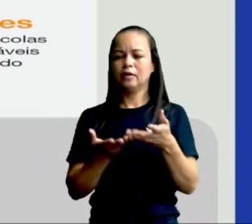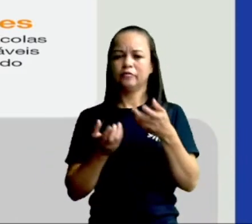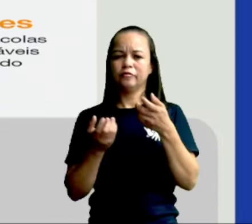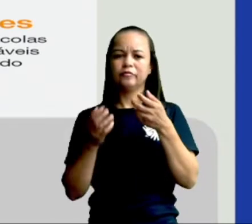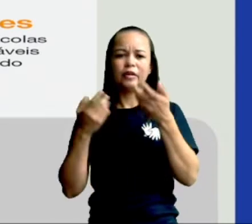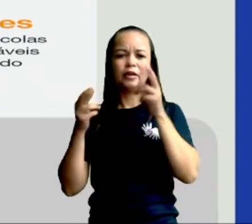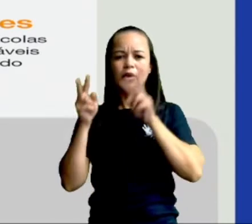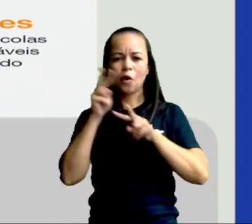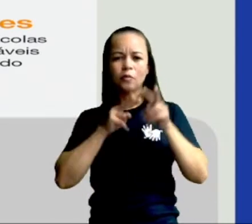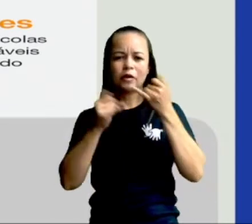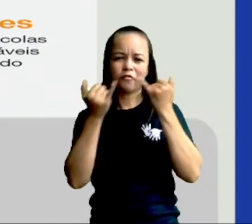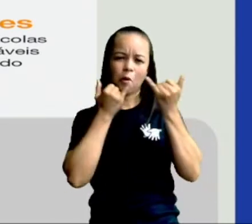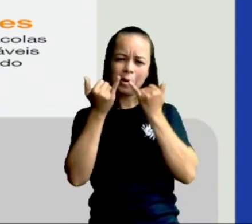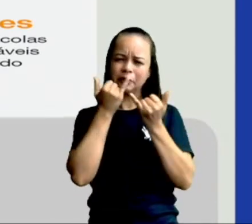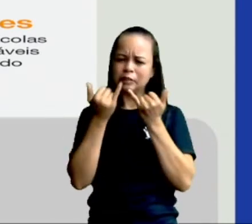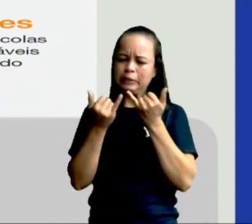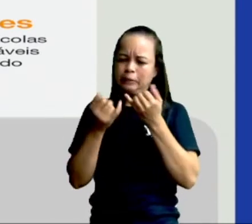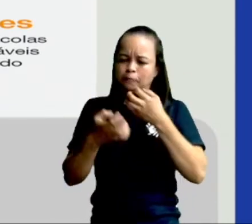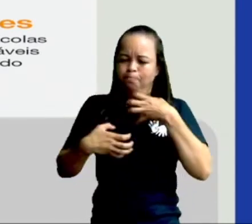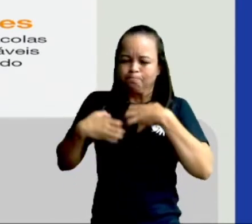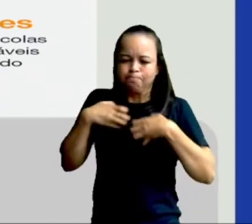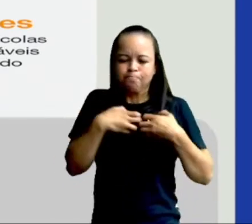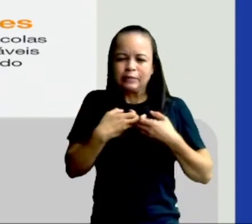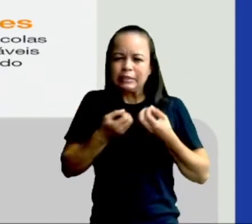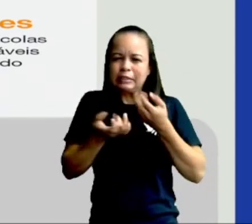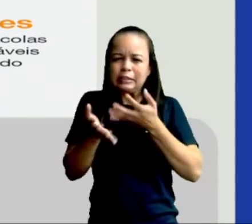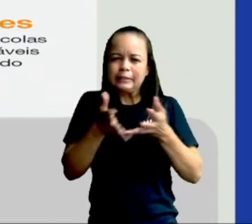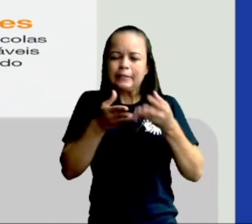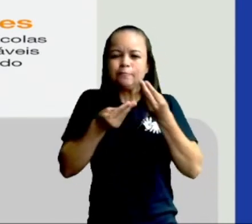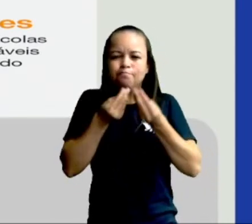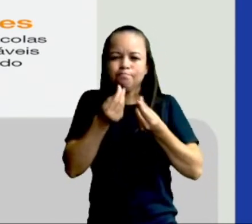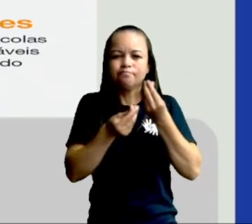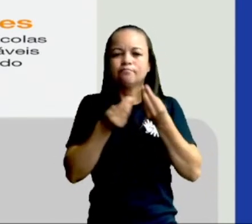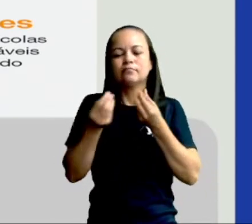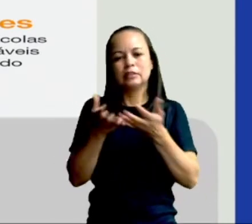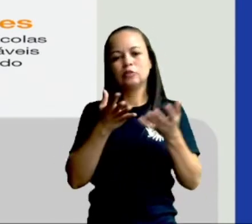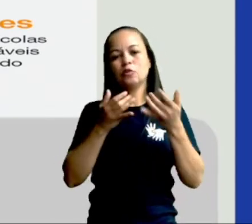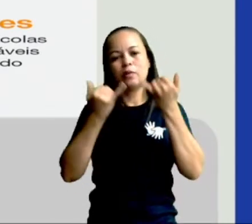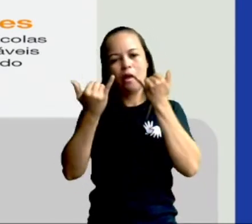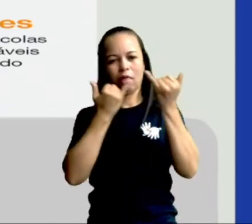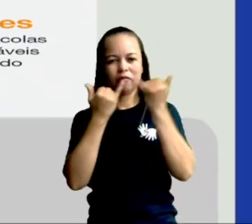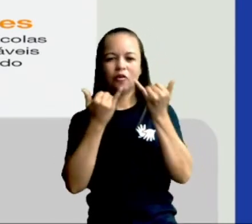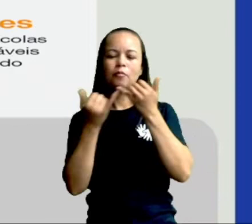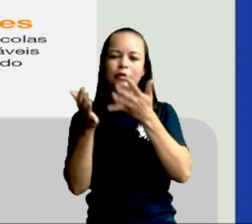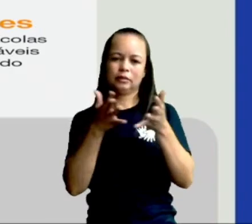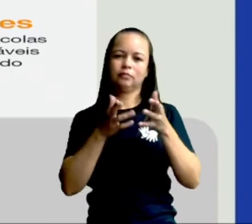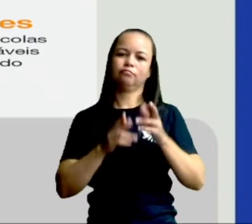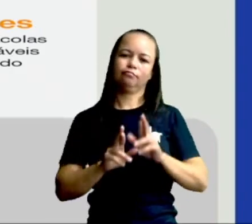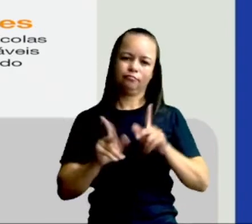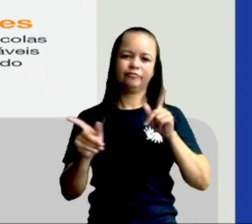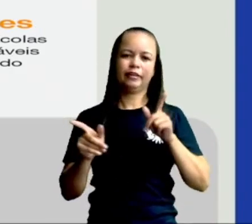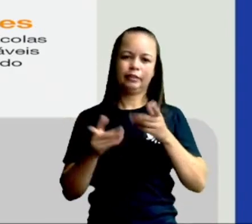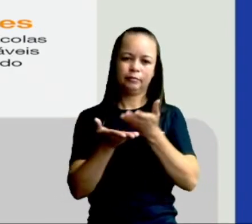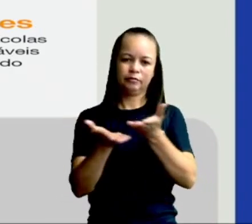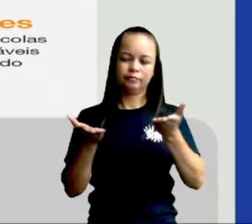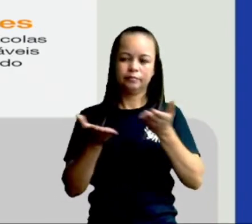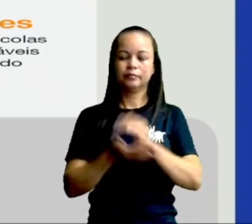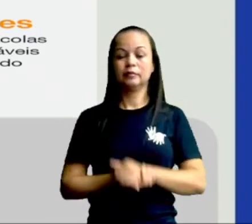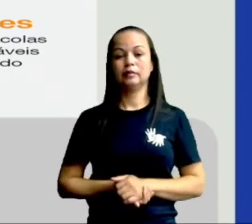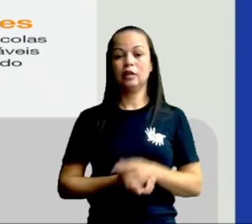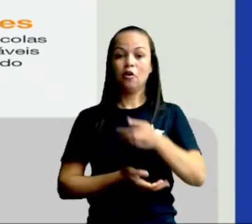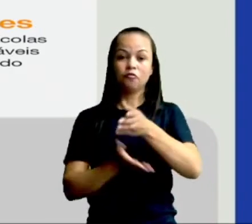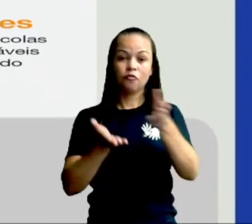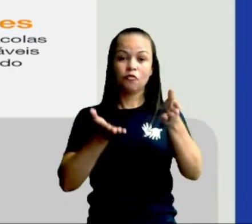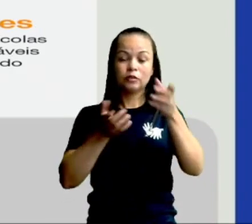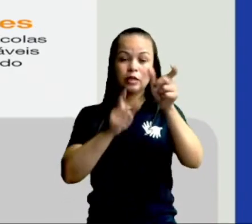essas informações, manifestar a inquietação, a insatisfação sobre essas informações faz toda a diferença. Você com certeza é um